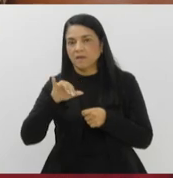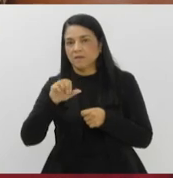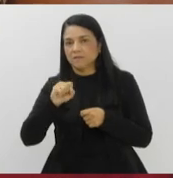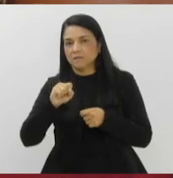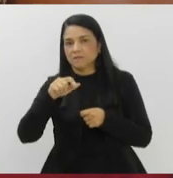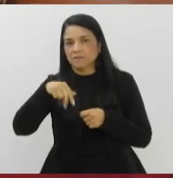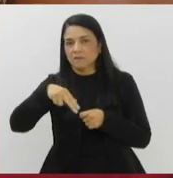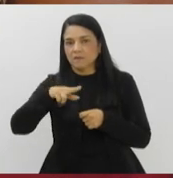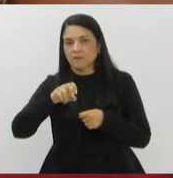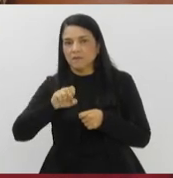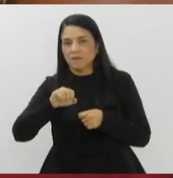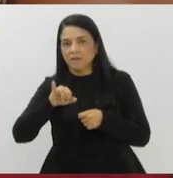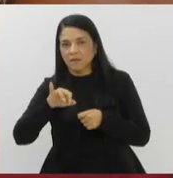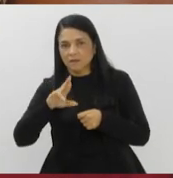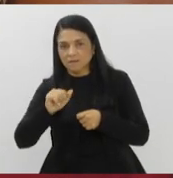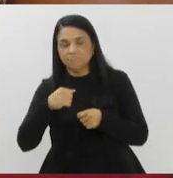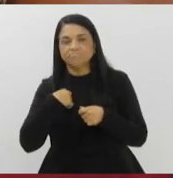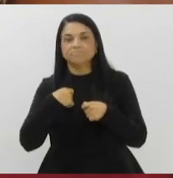fizesse